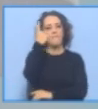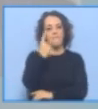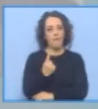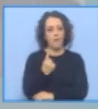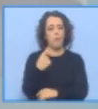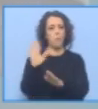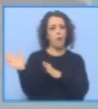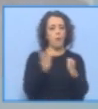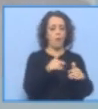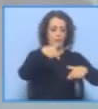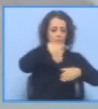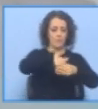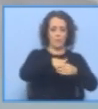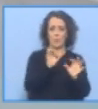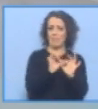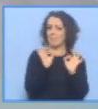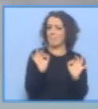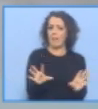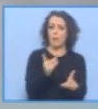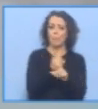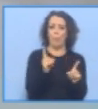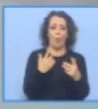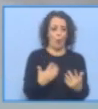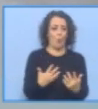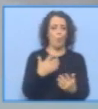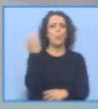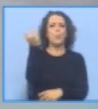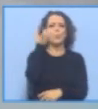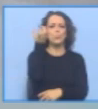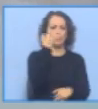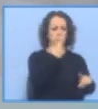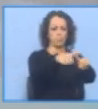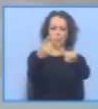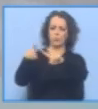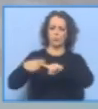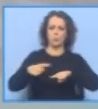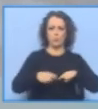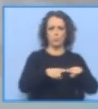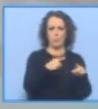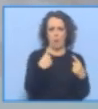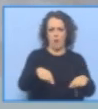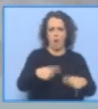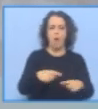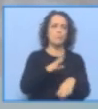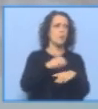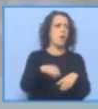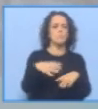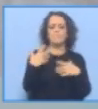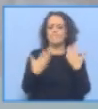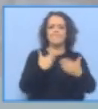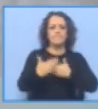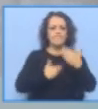acontece também aqui, porque hoje há realidades culturais que já estão um tanto ou quanto afastadas até por uma formação que